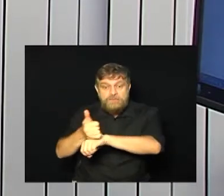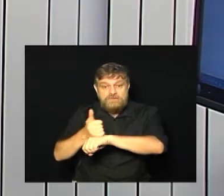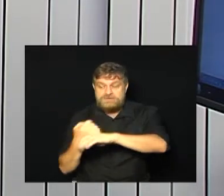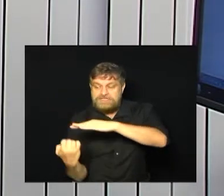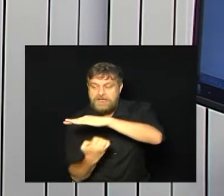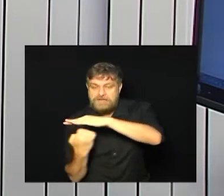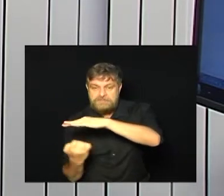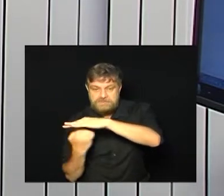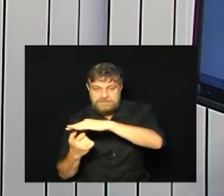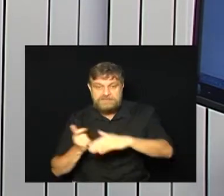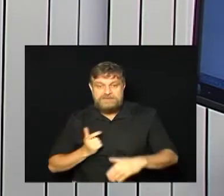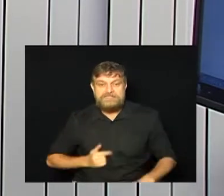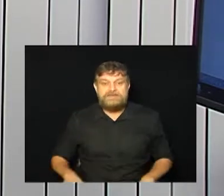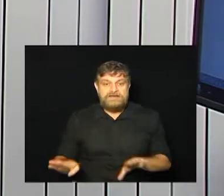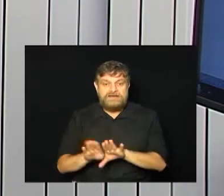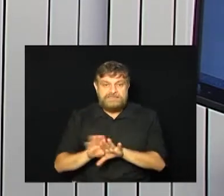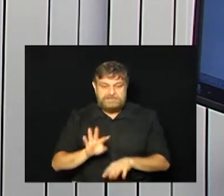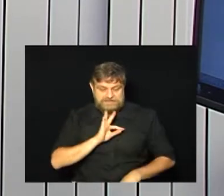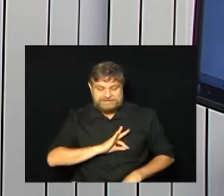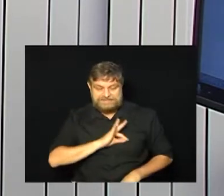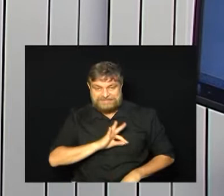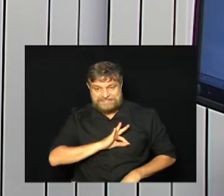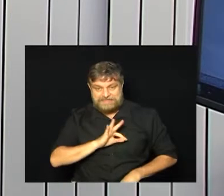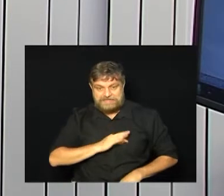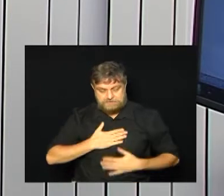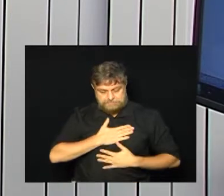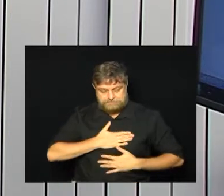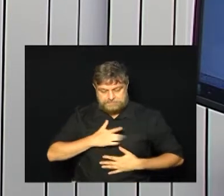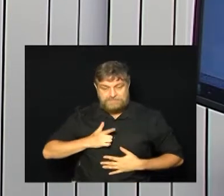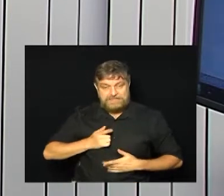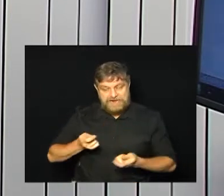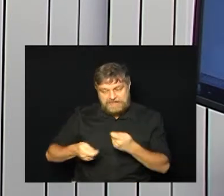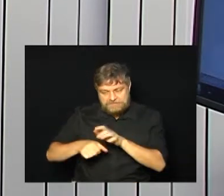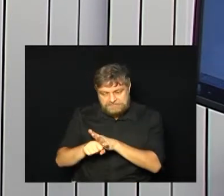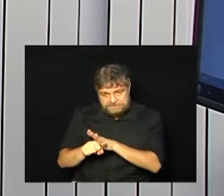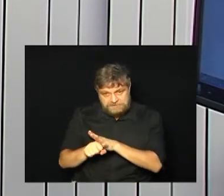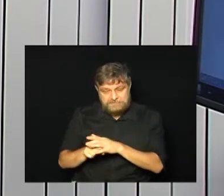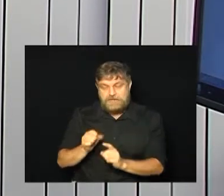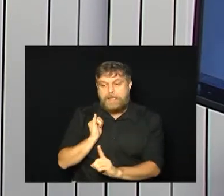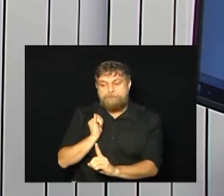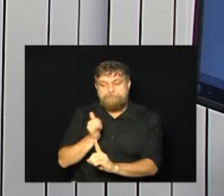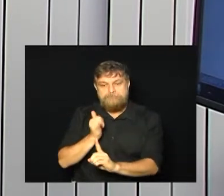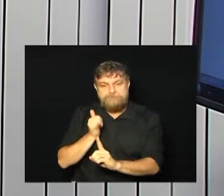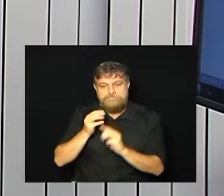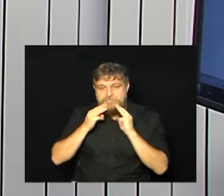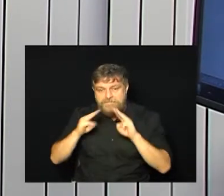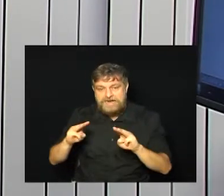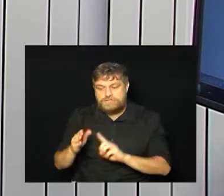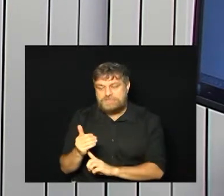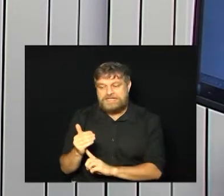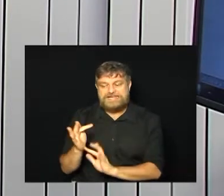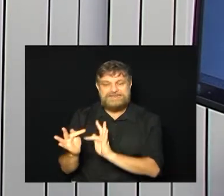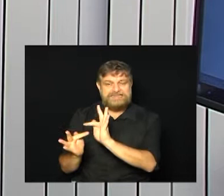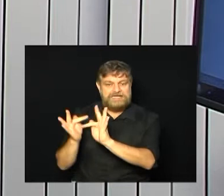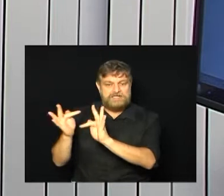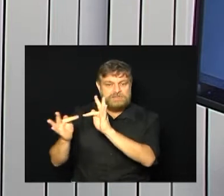e bem-estar financeiro. Tem formação em administração, marketing e tecnologia e